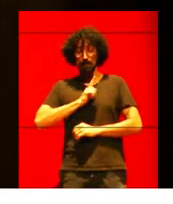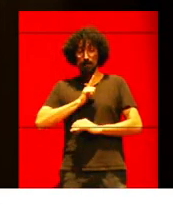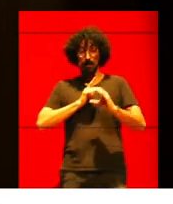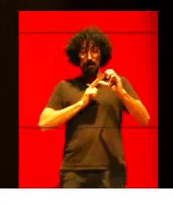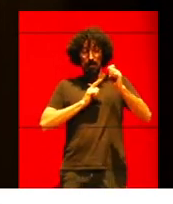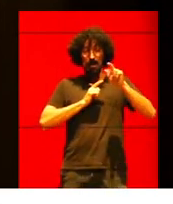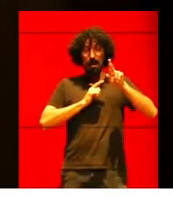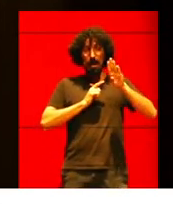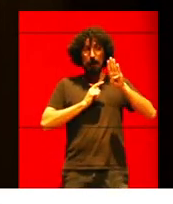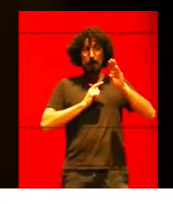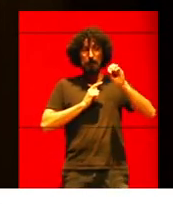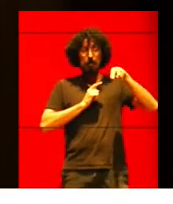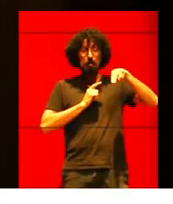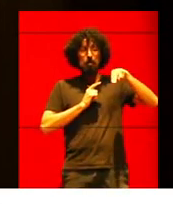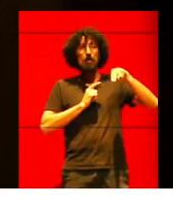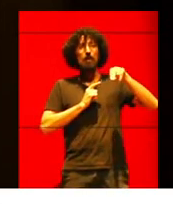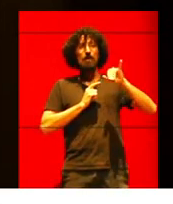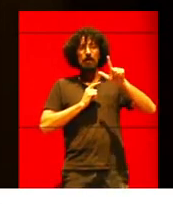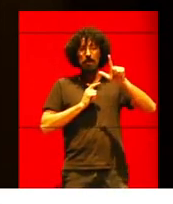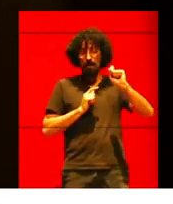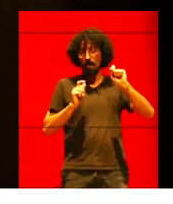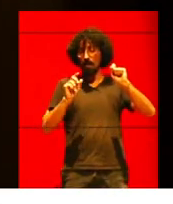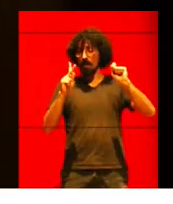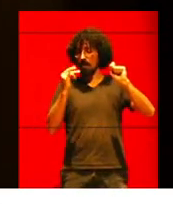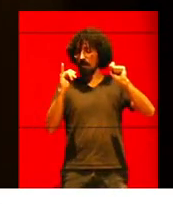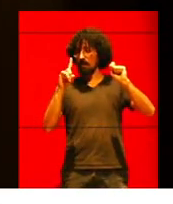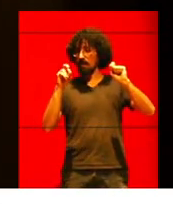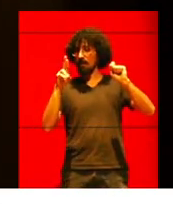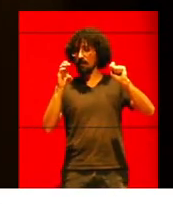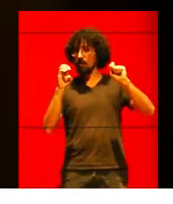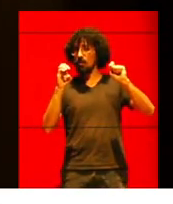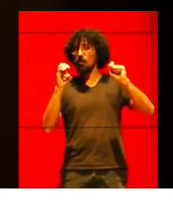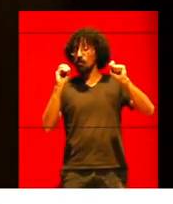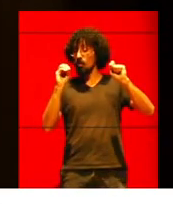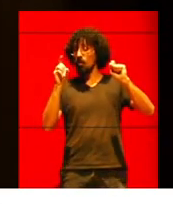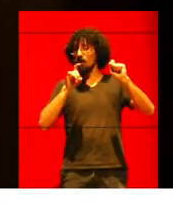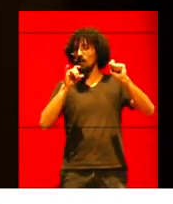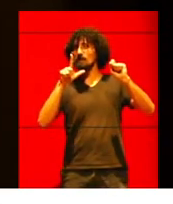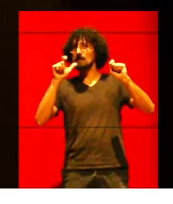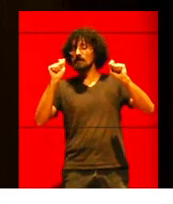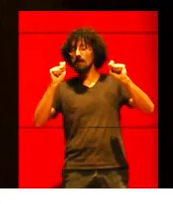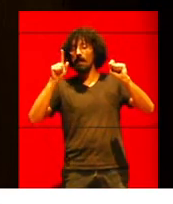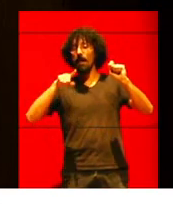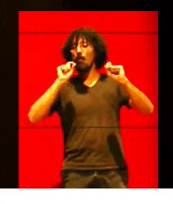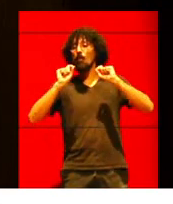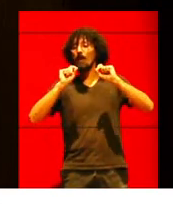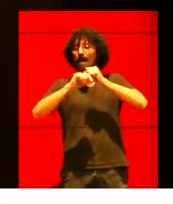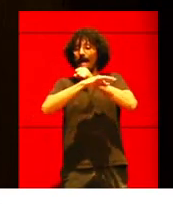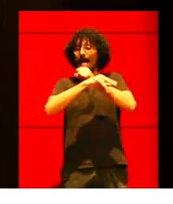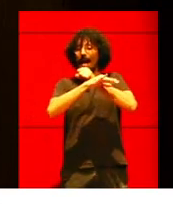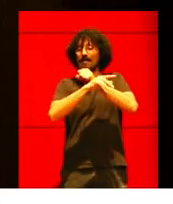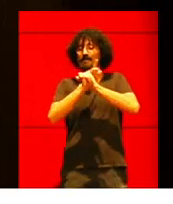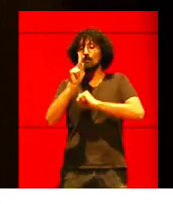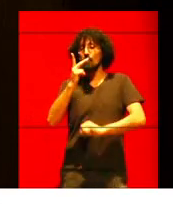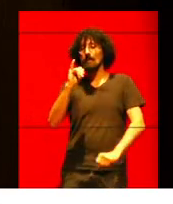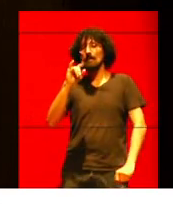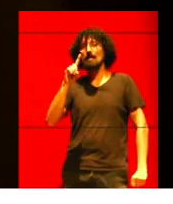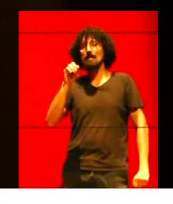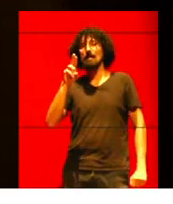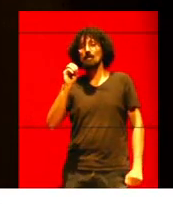carbonila com hidroxila, eu vou ter ácido carboxílico. Olha, carbo vem